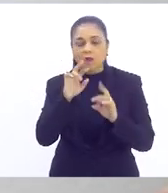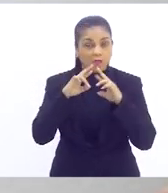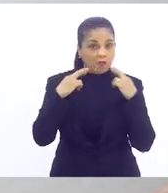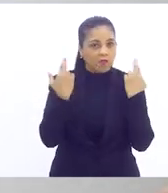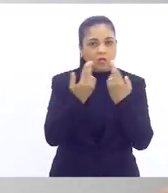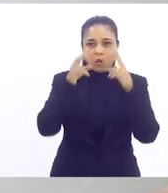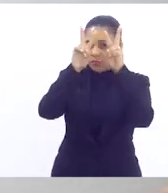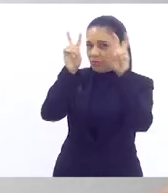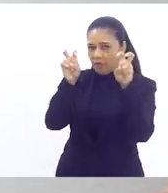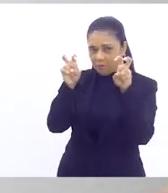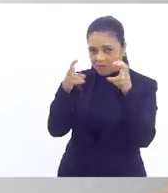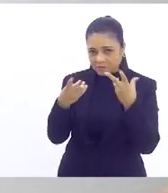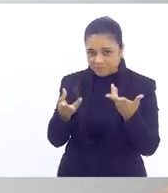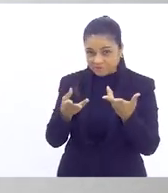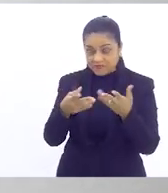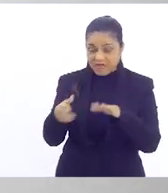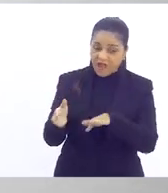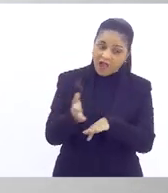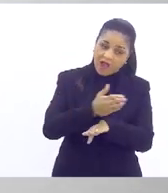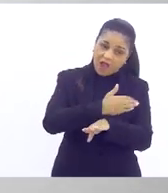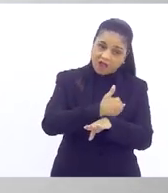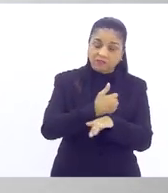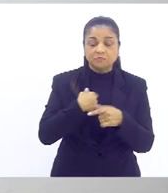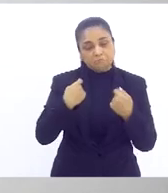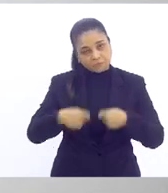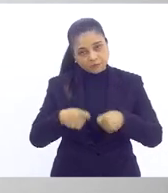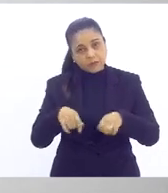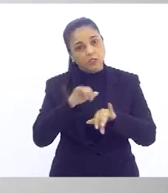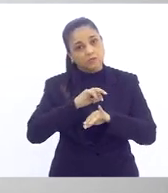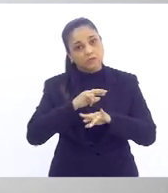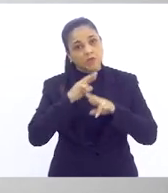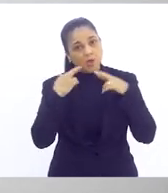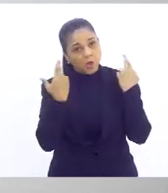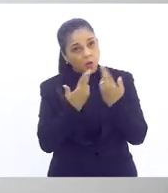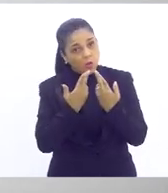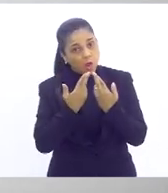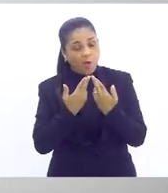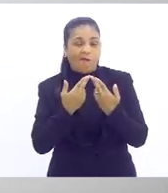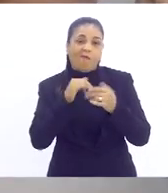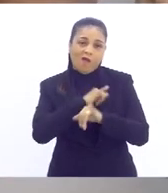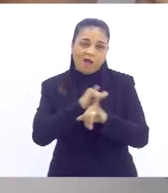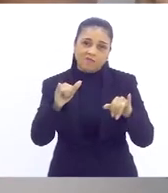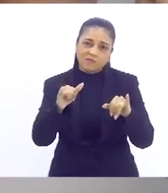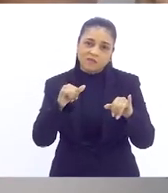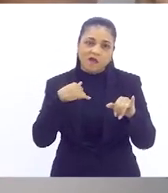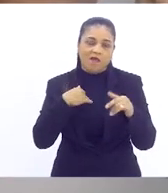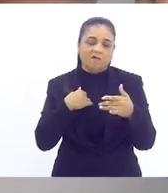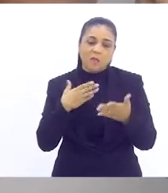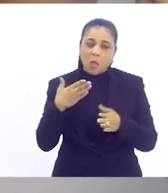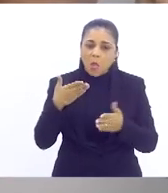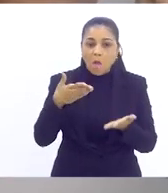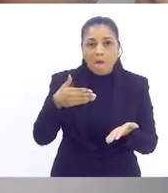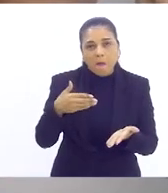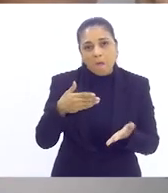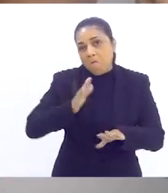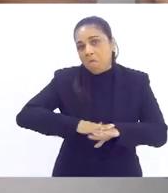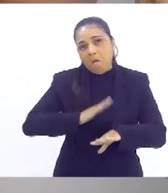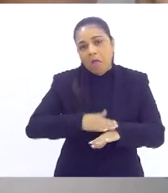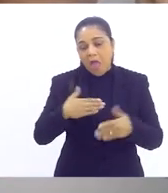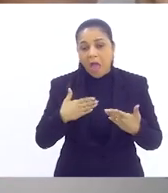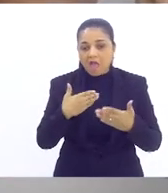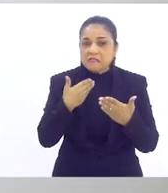reunião porque se não comunicar plenamente as pessoas estão dizendo não resolve nada